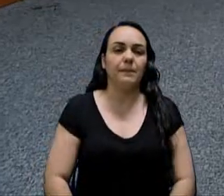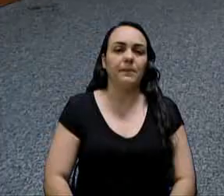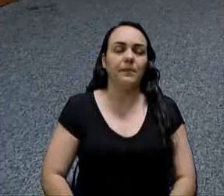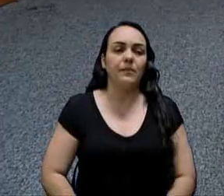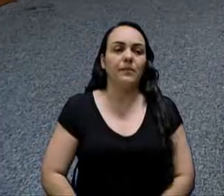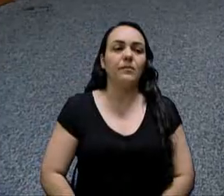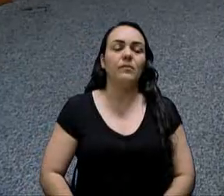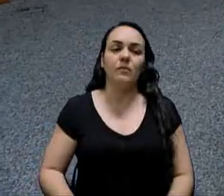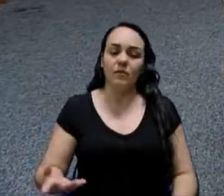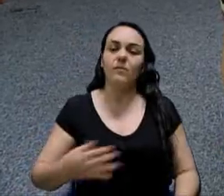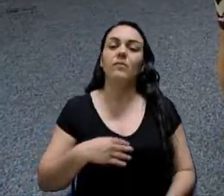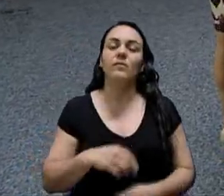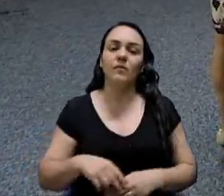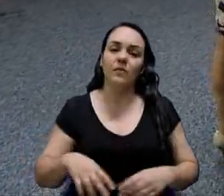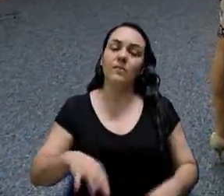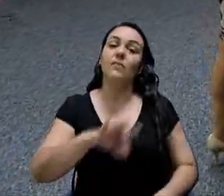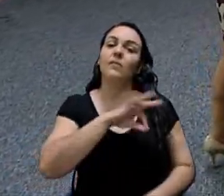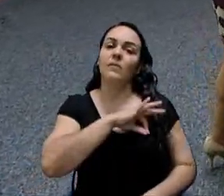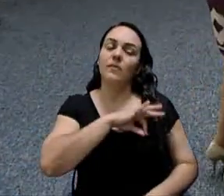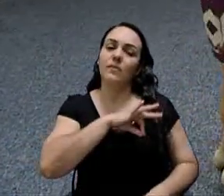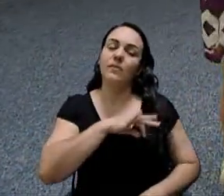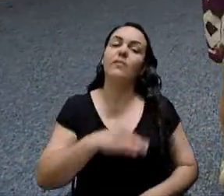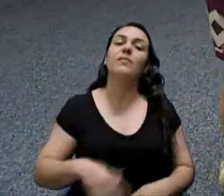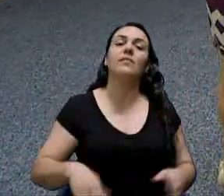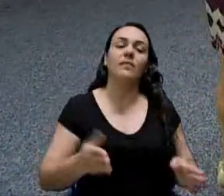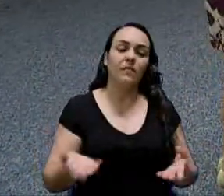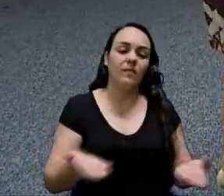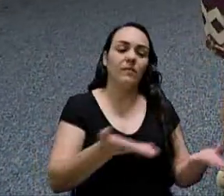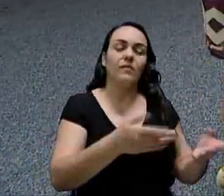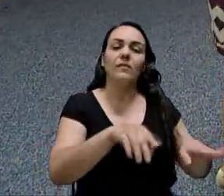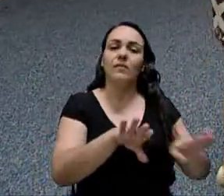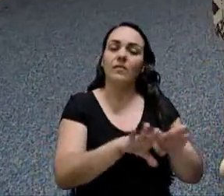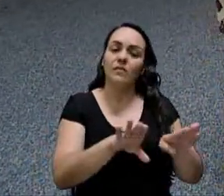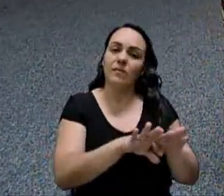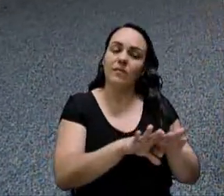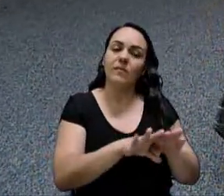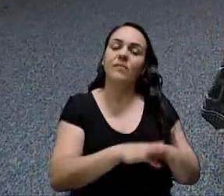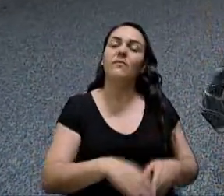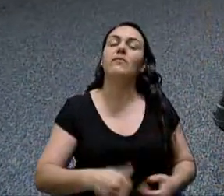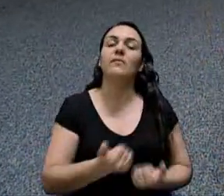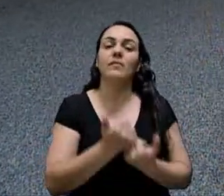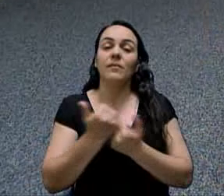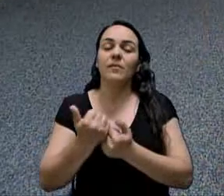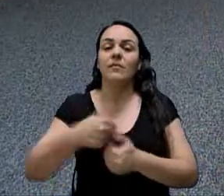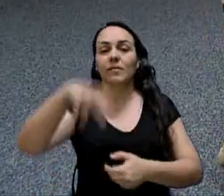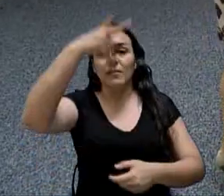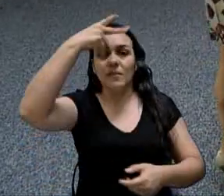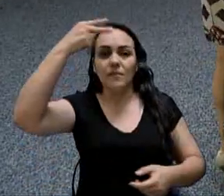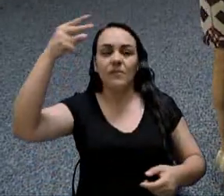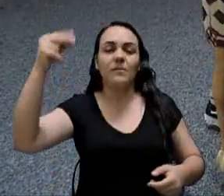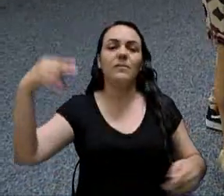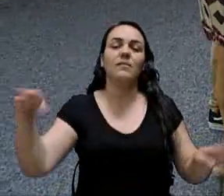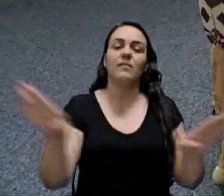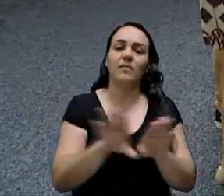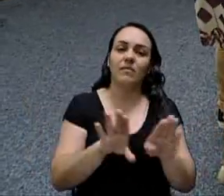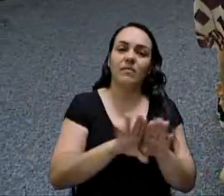Comandante Mariano, por favor, representando a prefeita Jaqueline, ela que também é policial